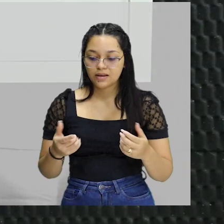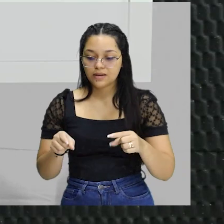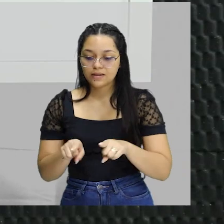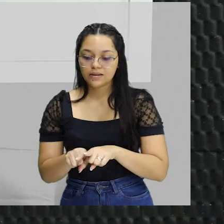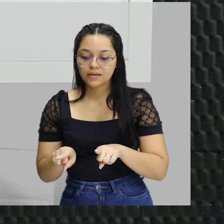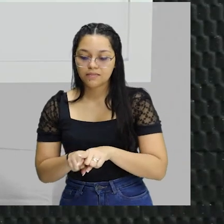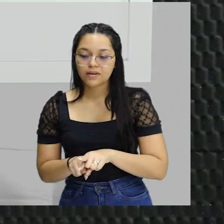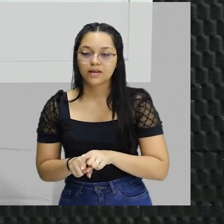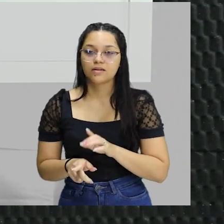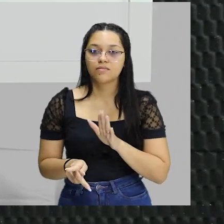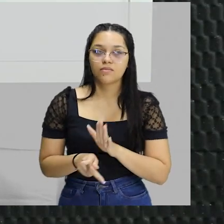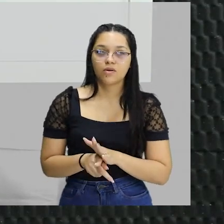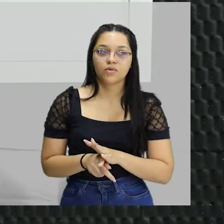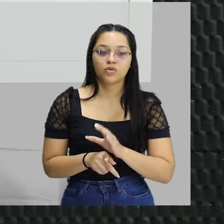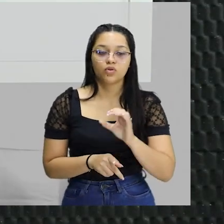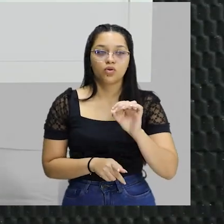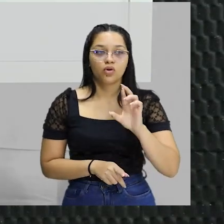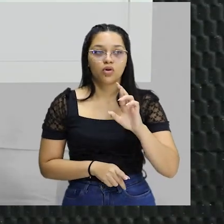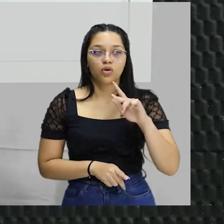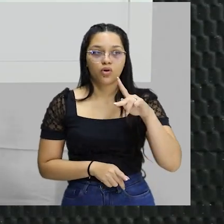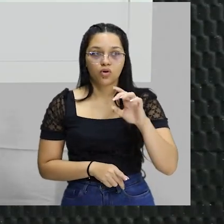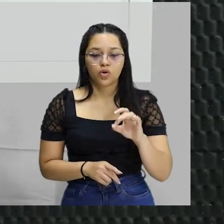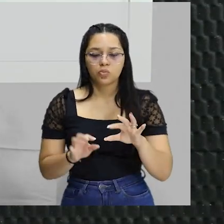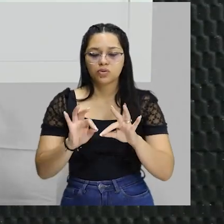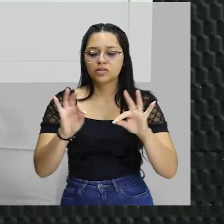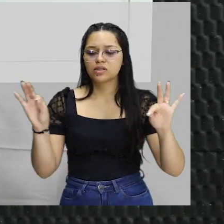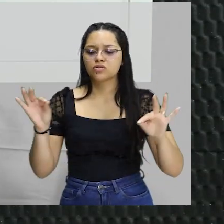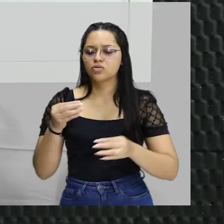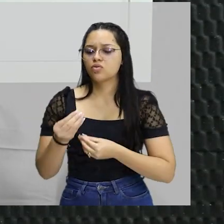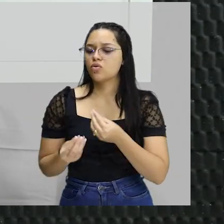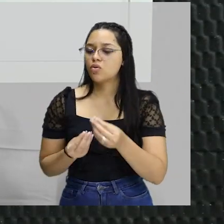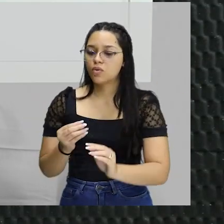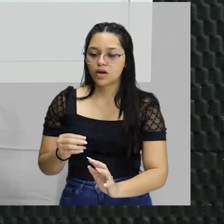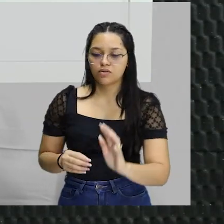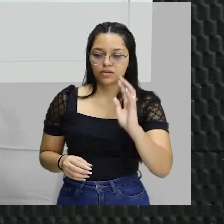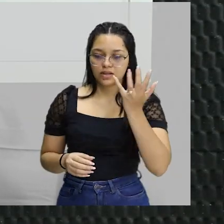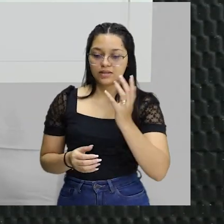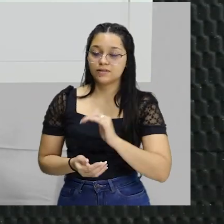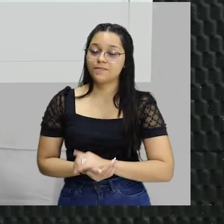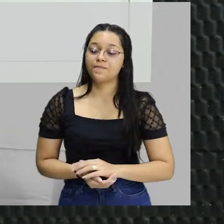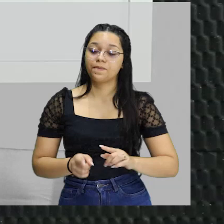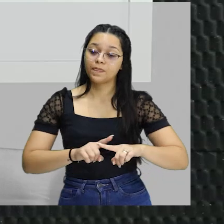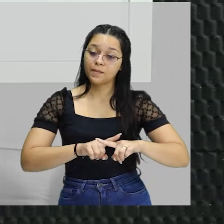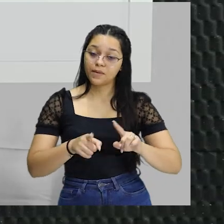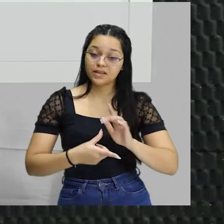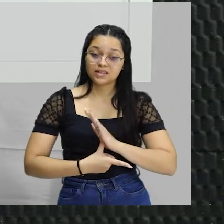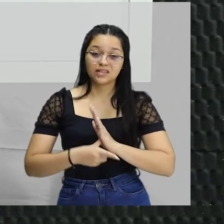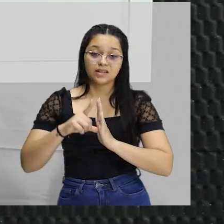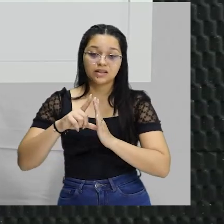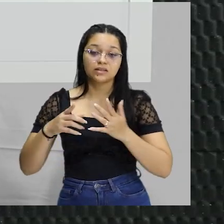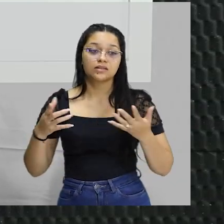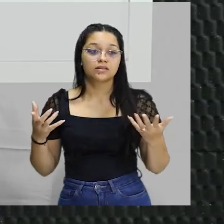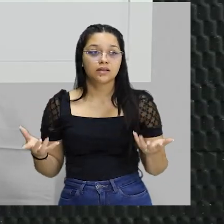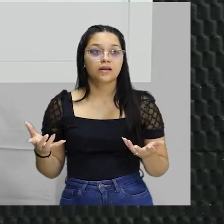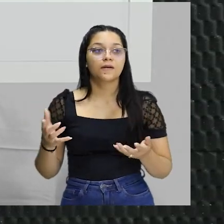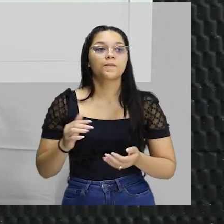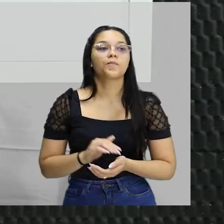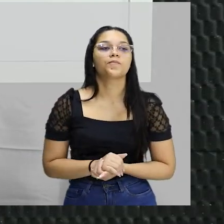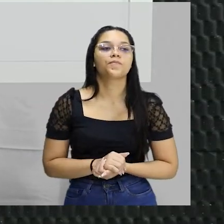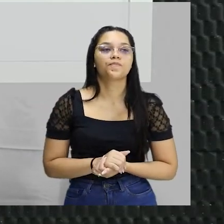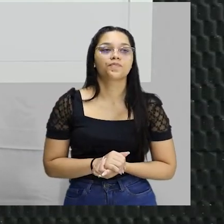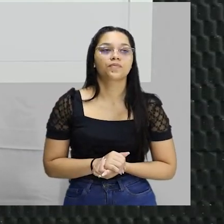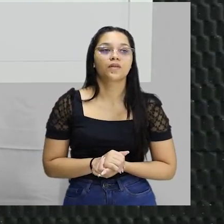e do corpo extenso, tá ok? Vamos entender como é que funciona isso aí. Certo? Mas antes disso,